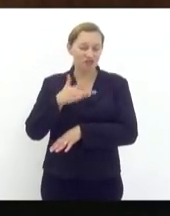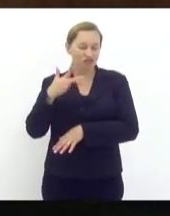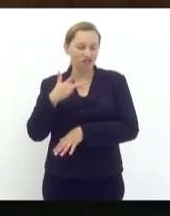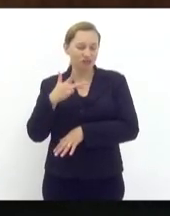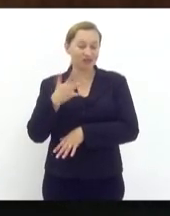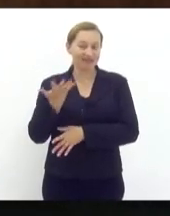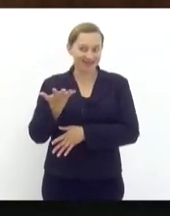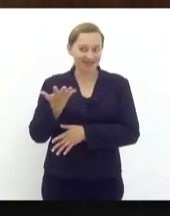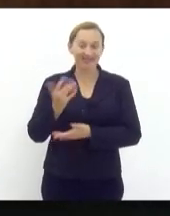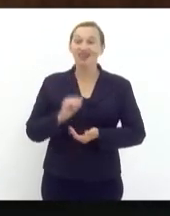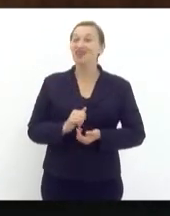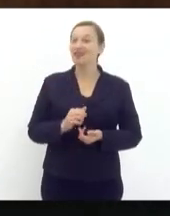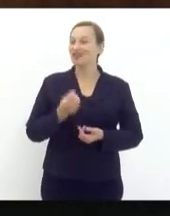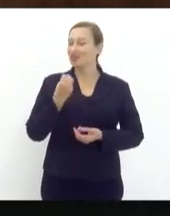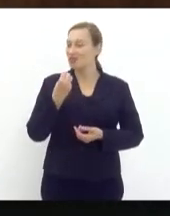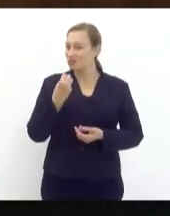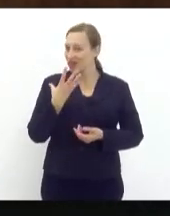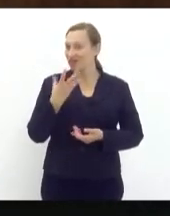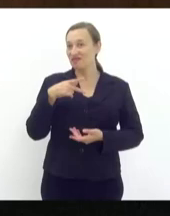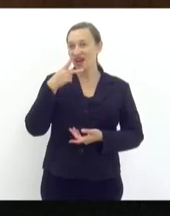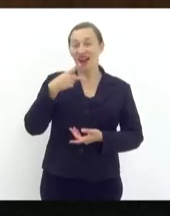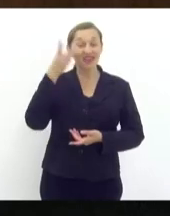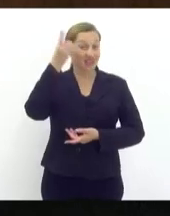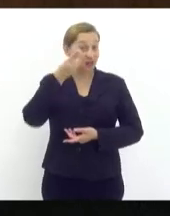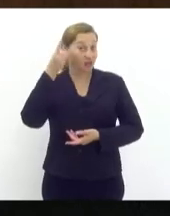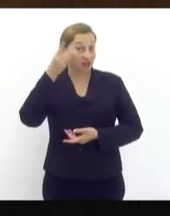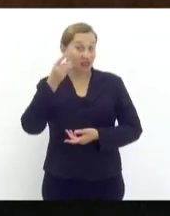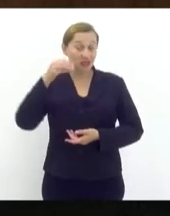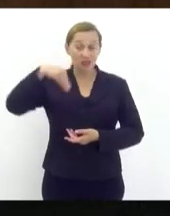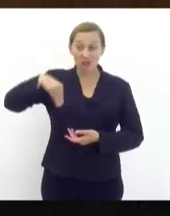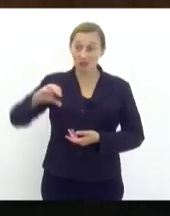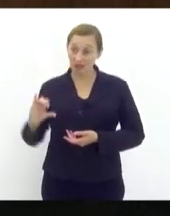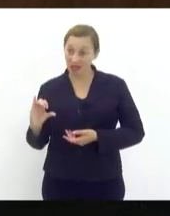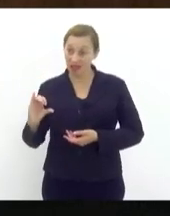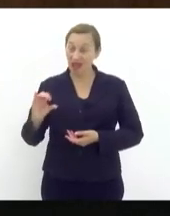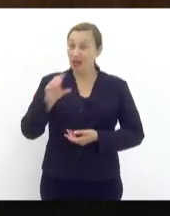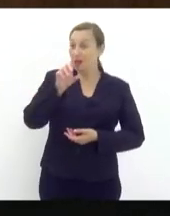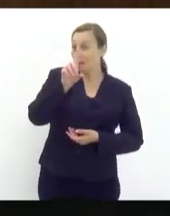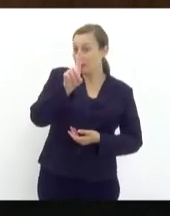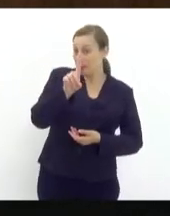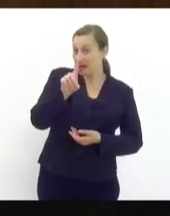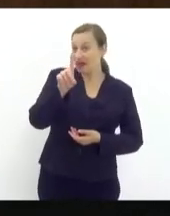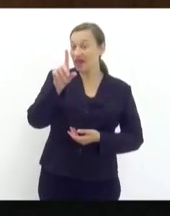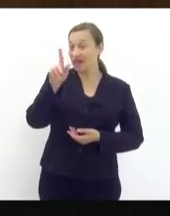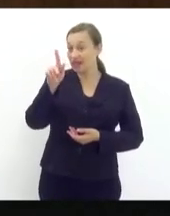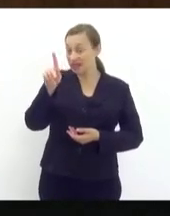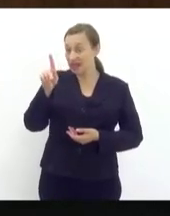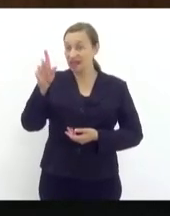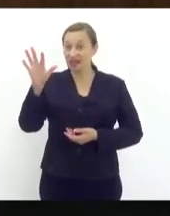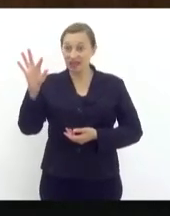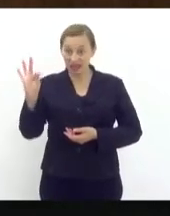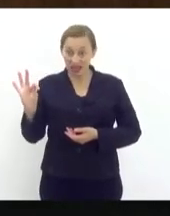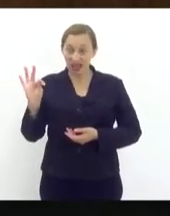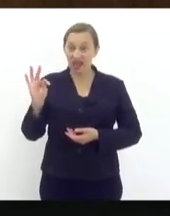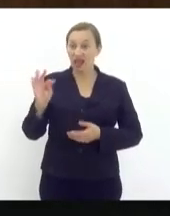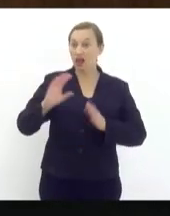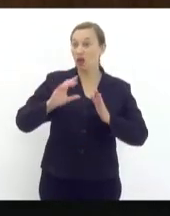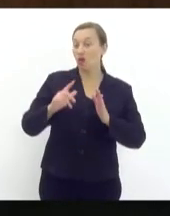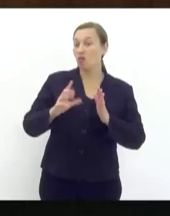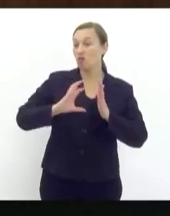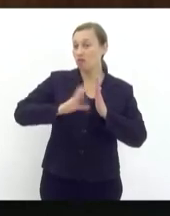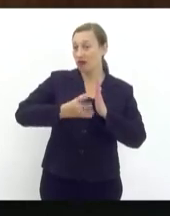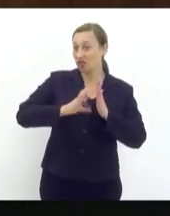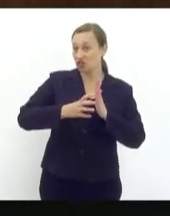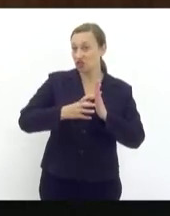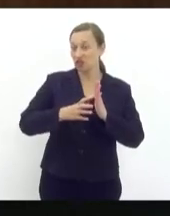coração isso como bem disse aqui o deputado Carlos Mickey o PDT é um partido que tem um propósito específico